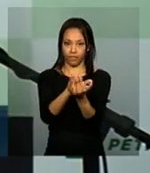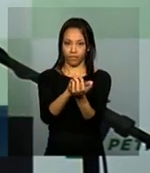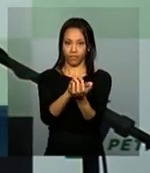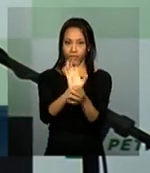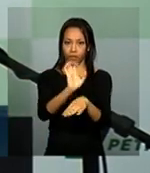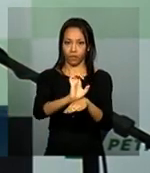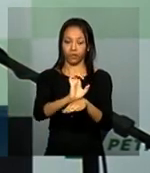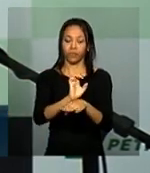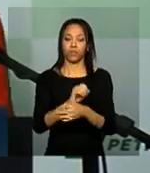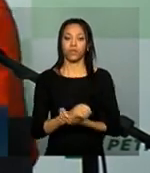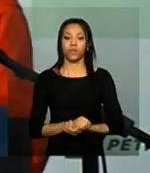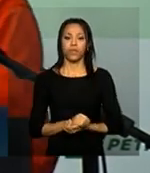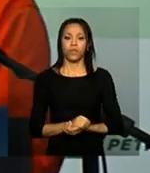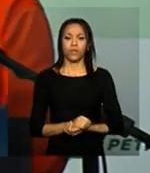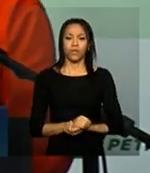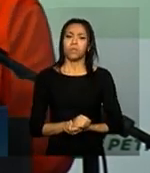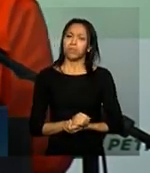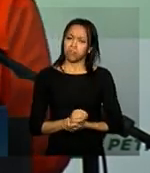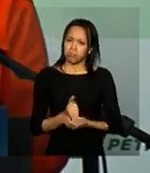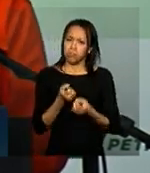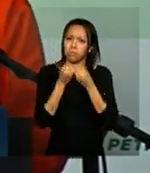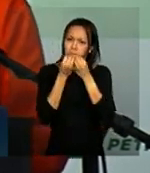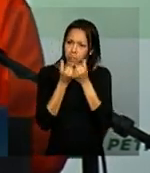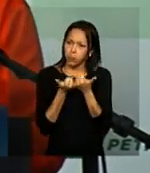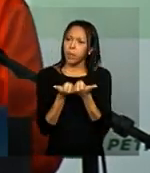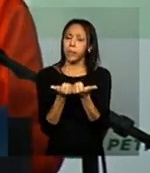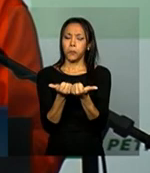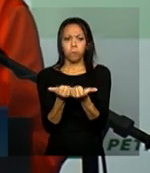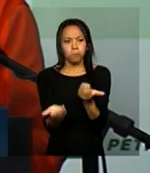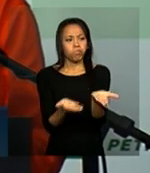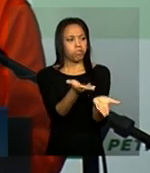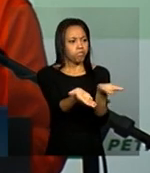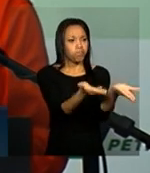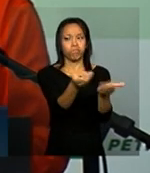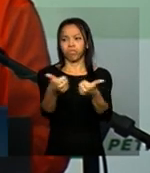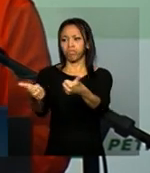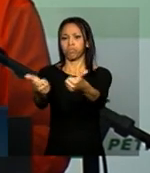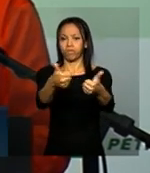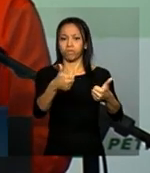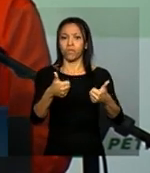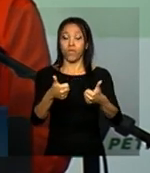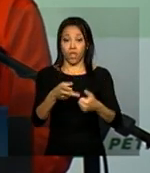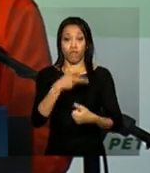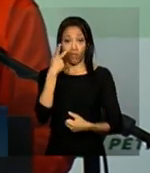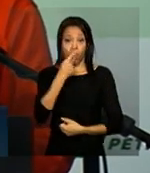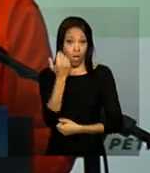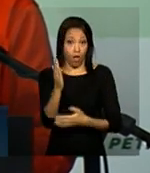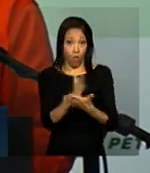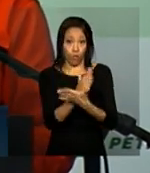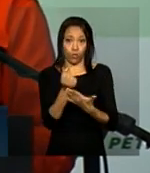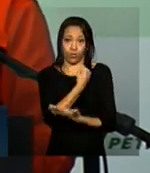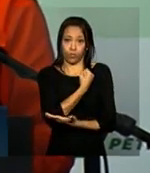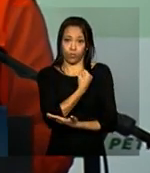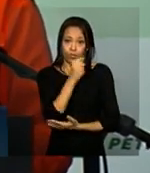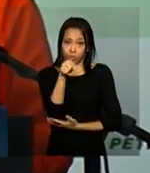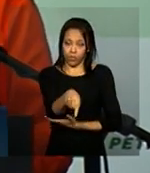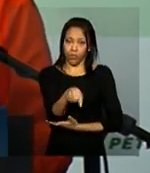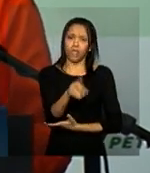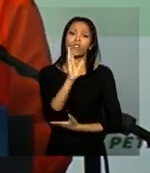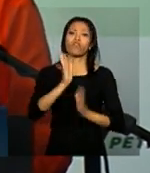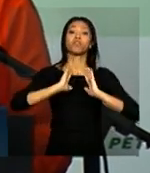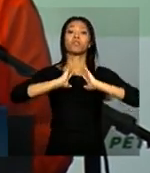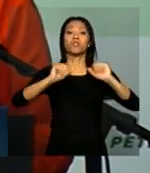ele está sendo muito bem encaminhado. E eu queria dar uns números para vocês. Foram